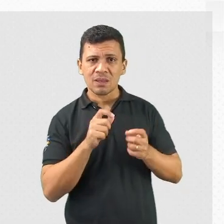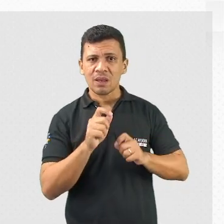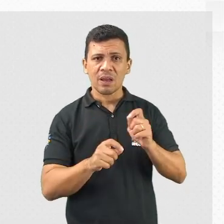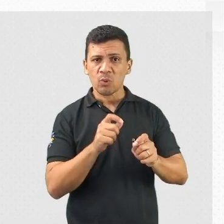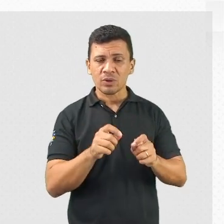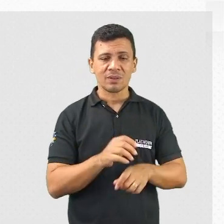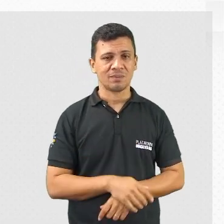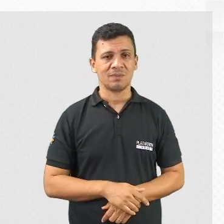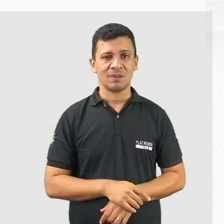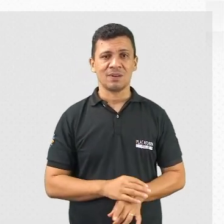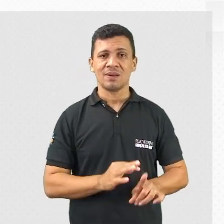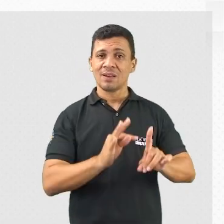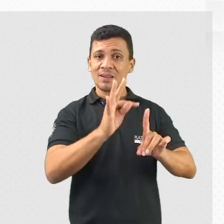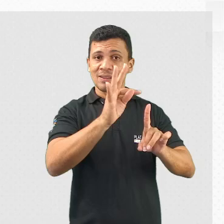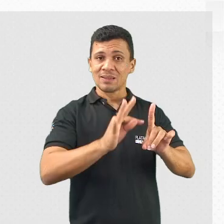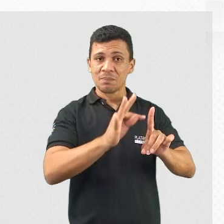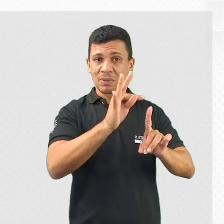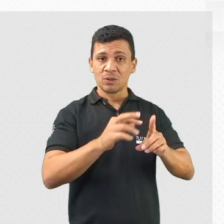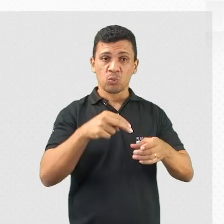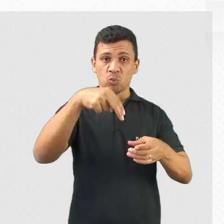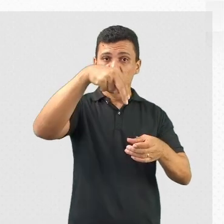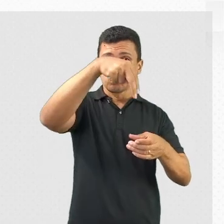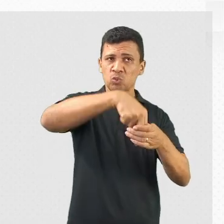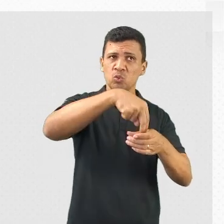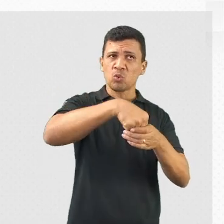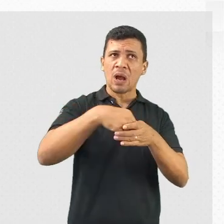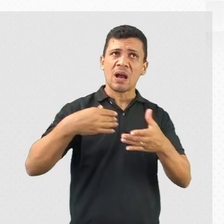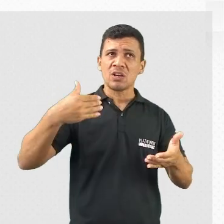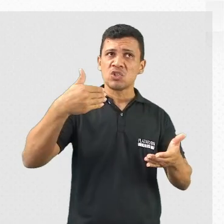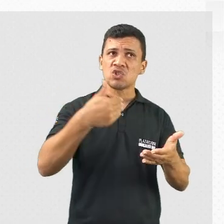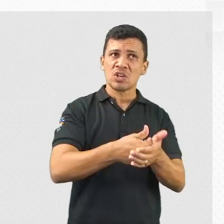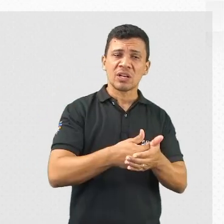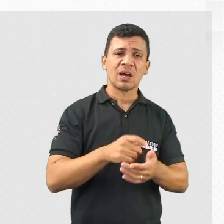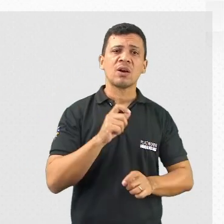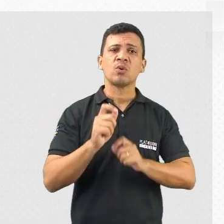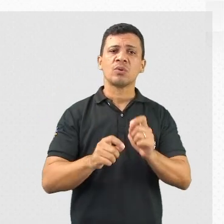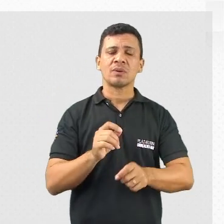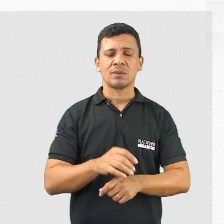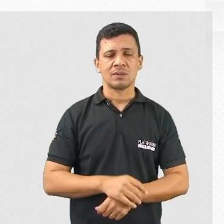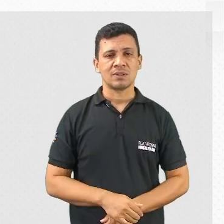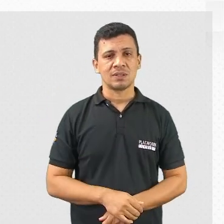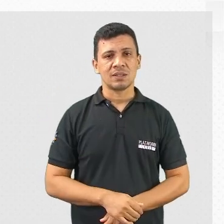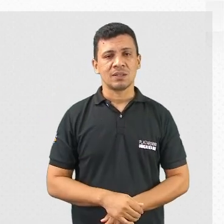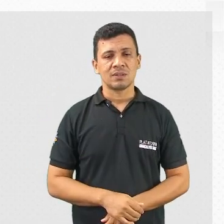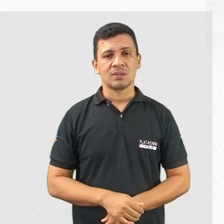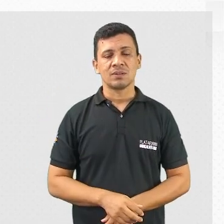que a temperatura do núcleo possa variar em torno de